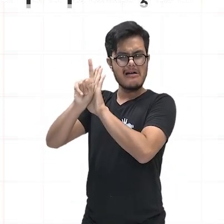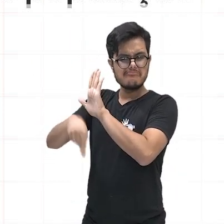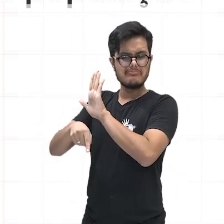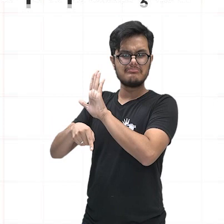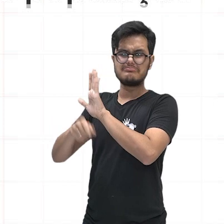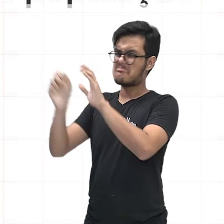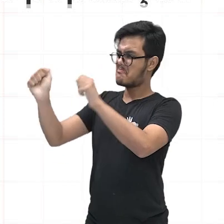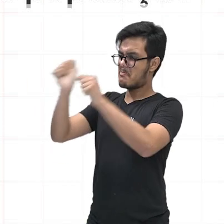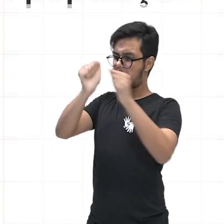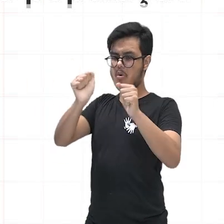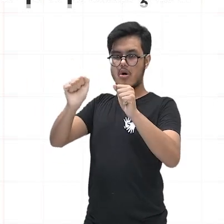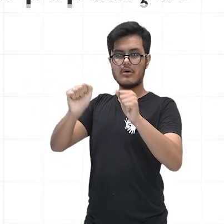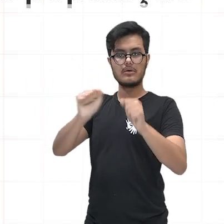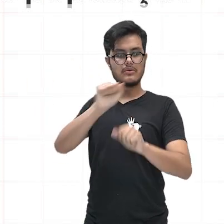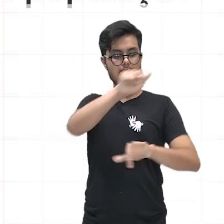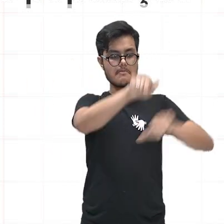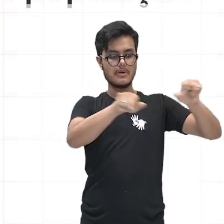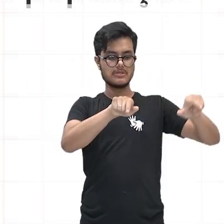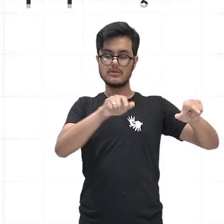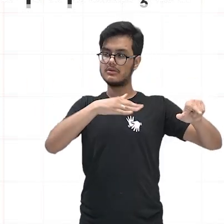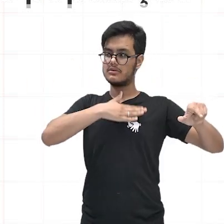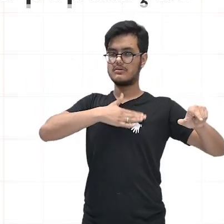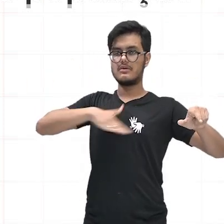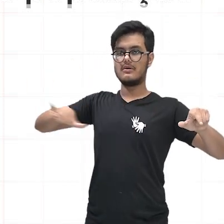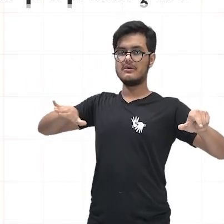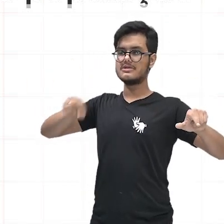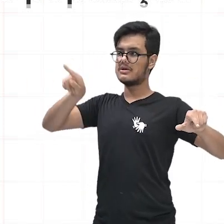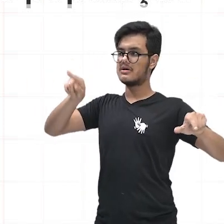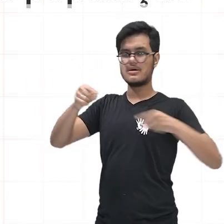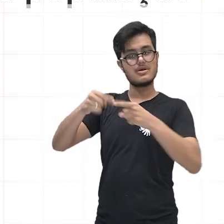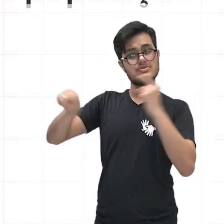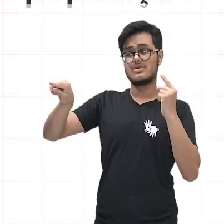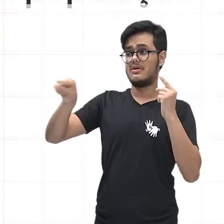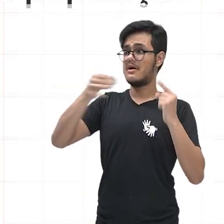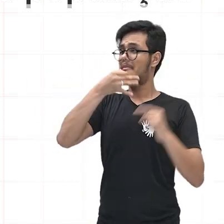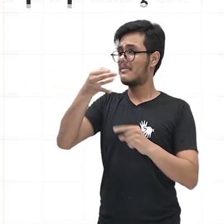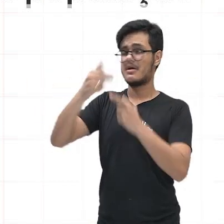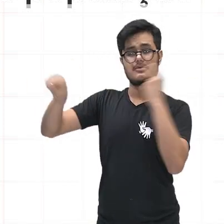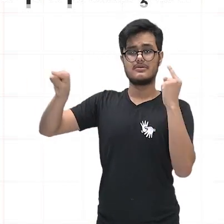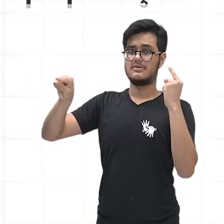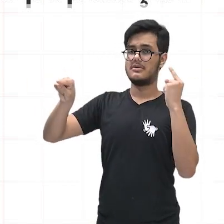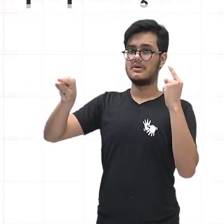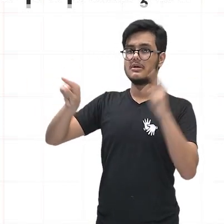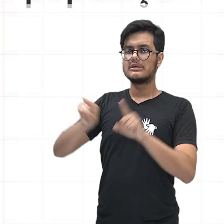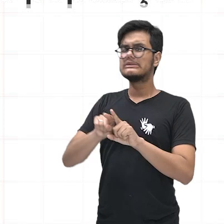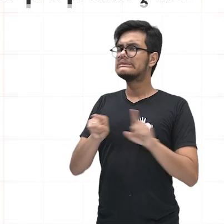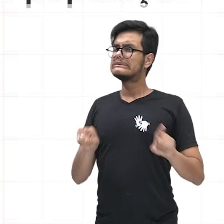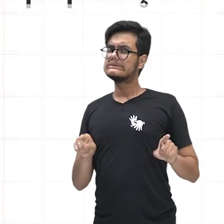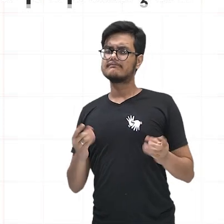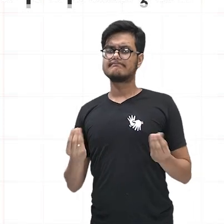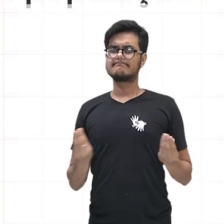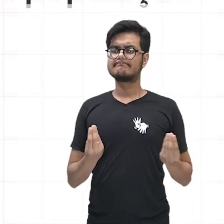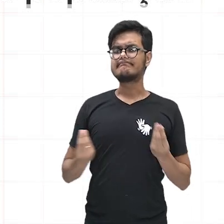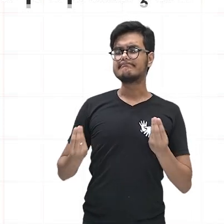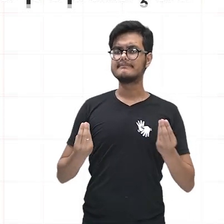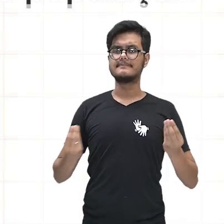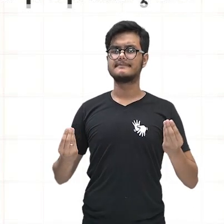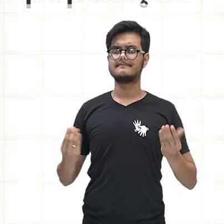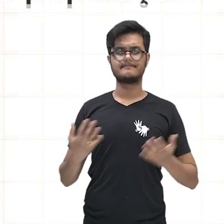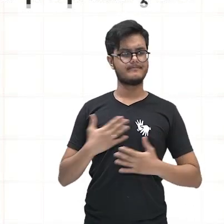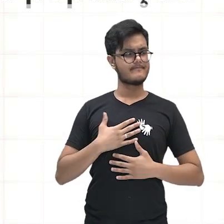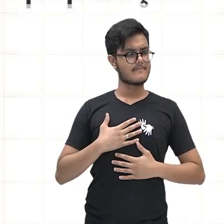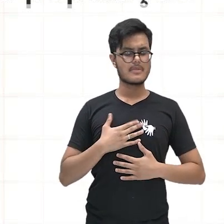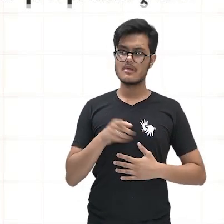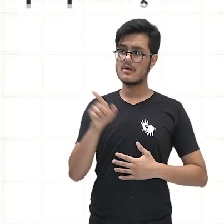um uma crescente insatisfação entre a população e a elite as pessoas já não estavam mais feliz com o